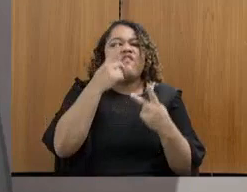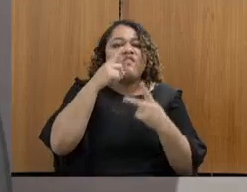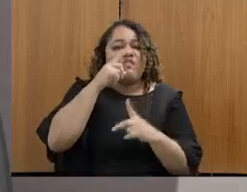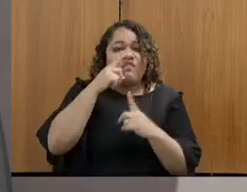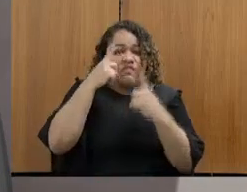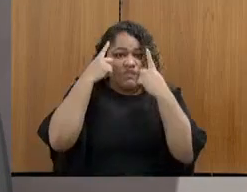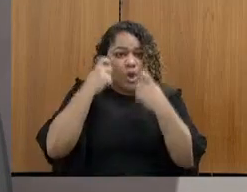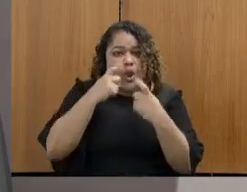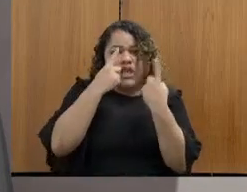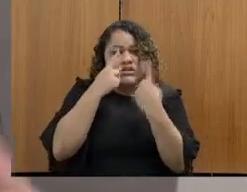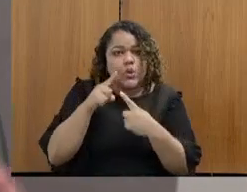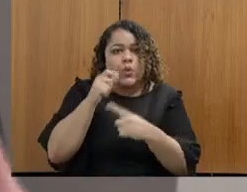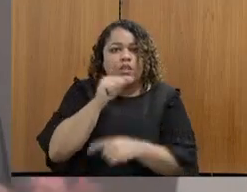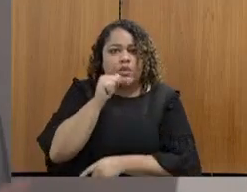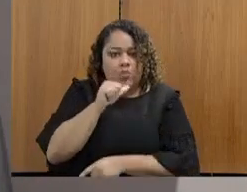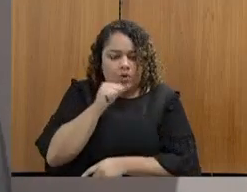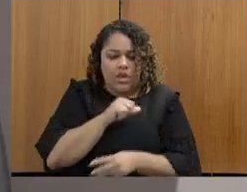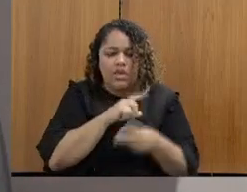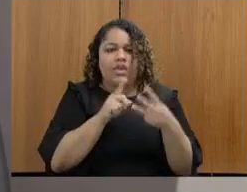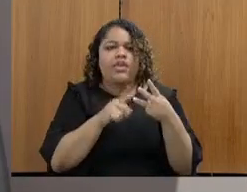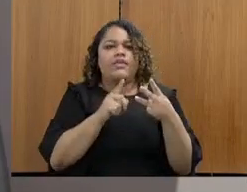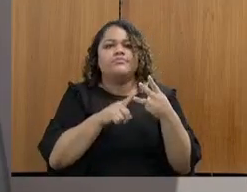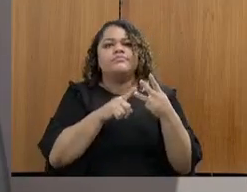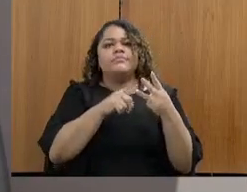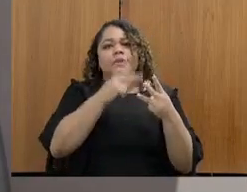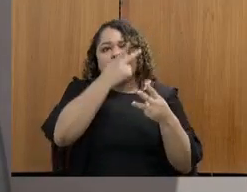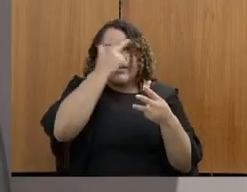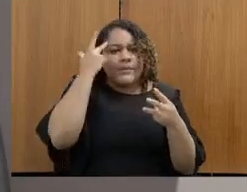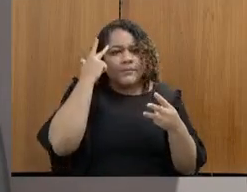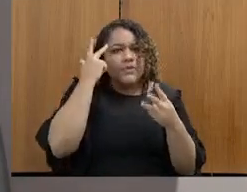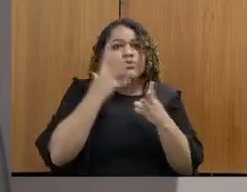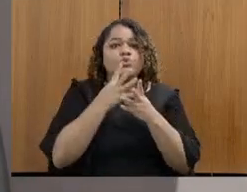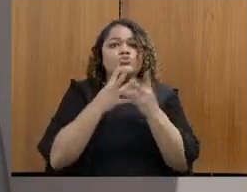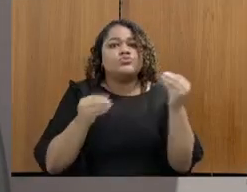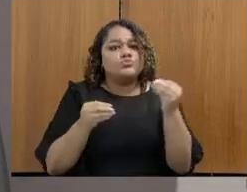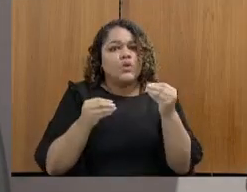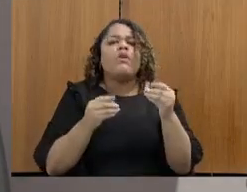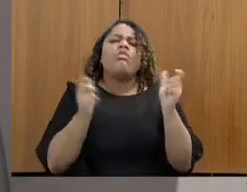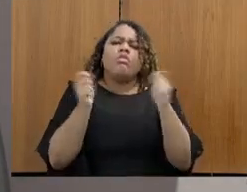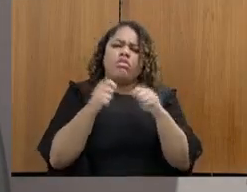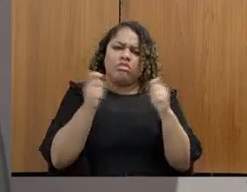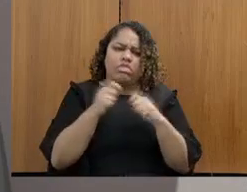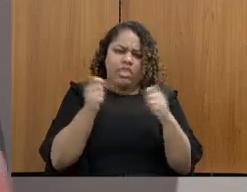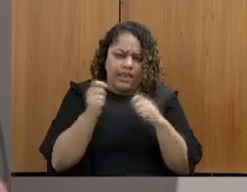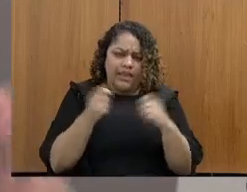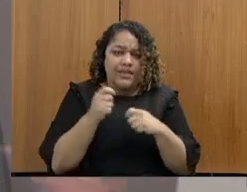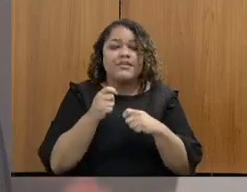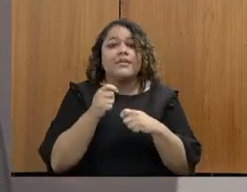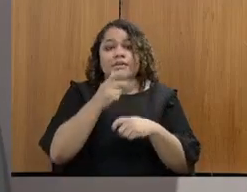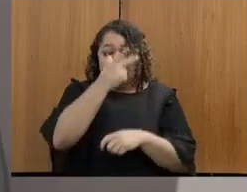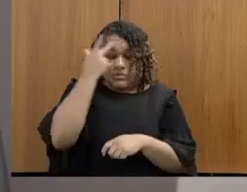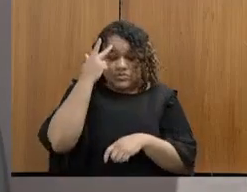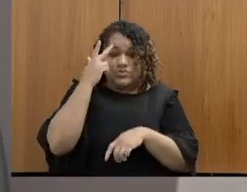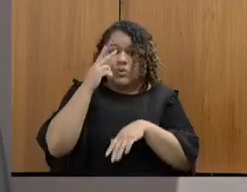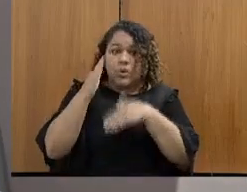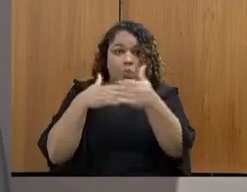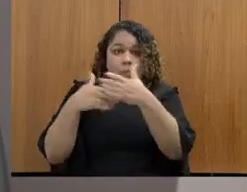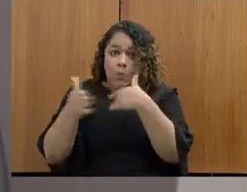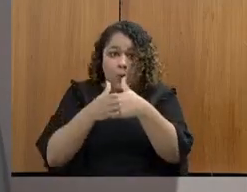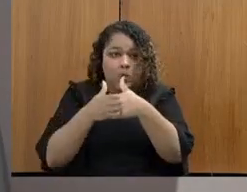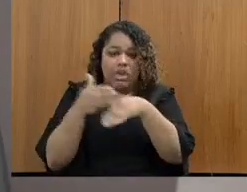tipologias hoje passíveis de serem registradas pelo cidadão na sua própria residência é nas